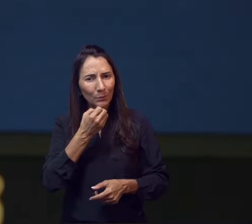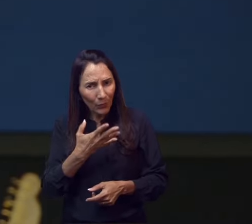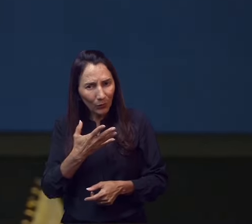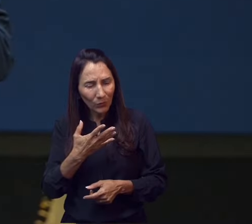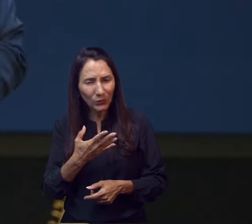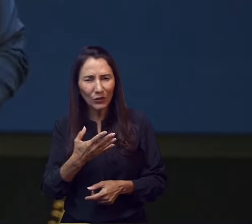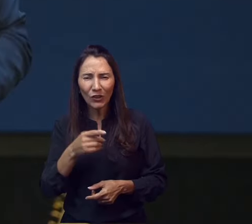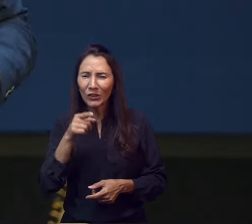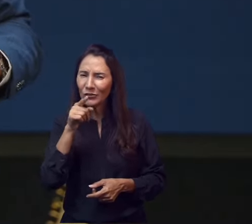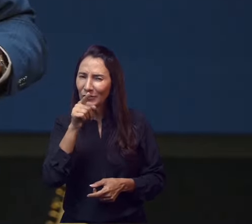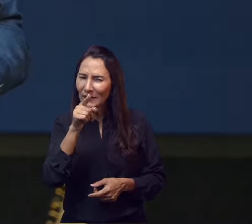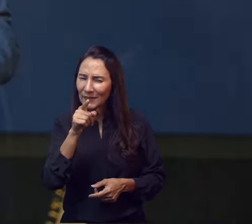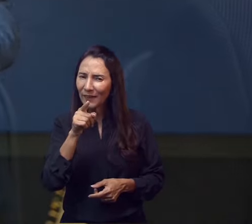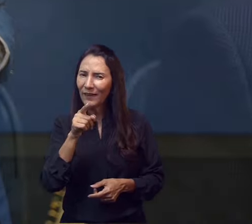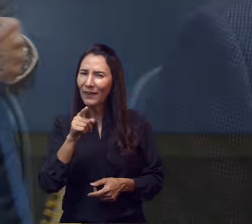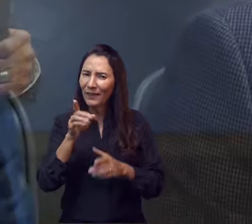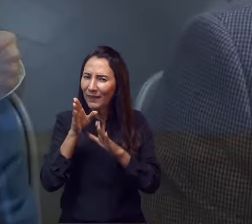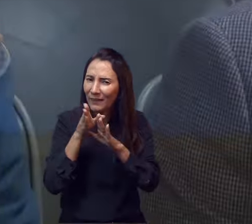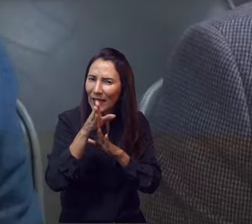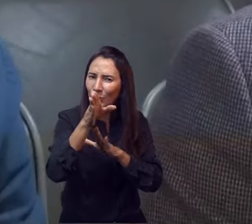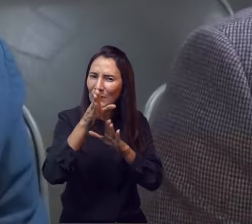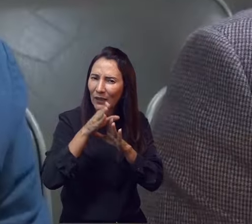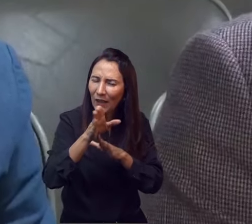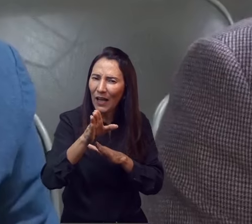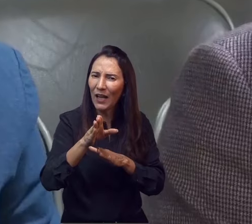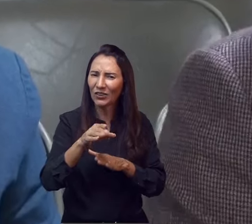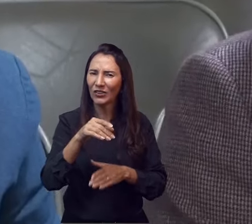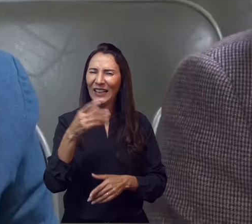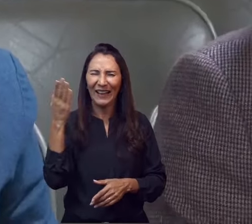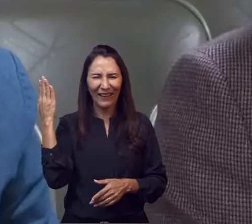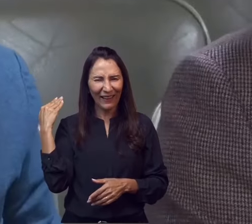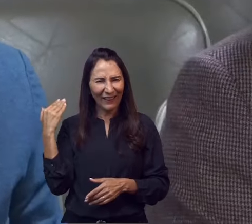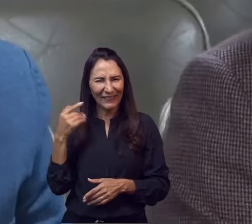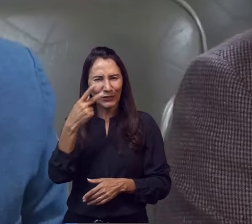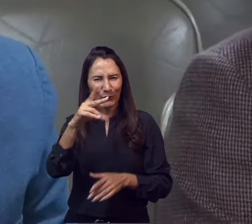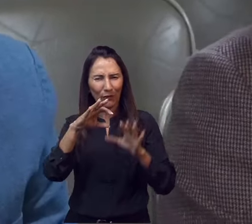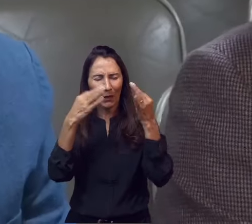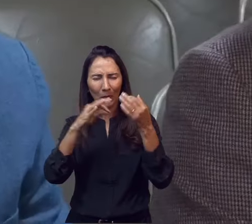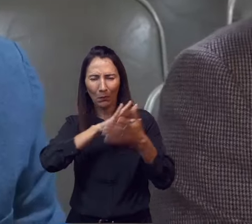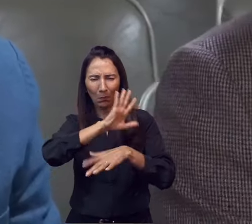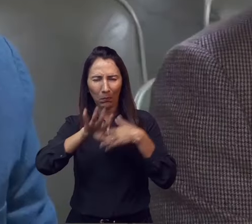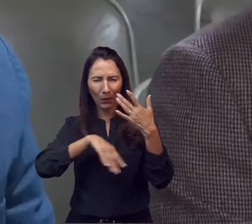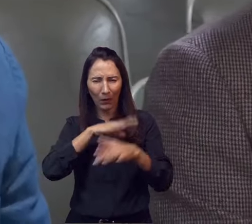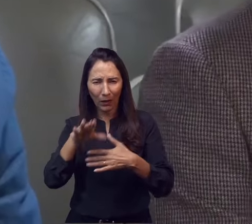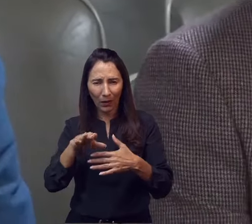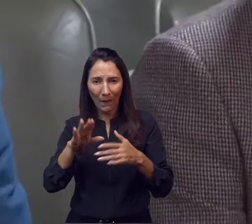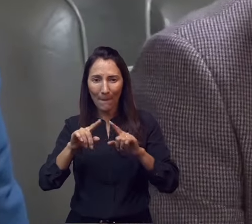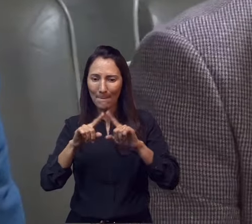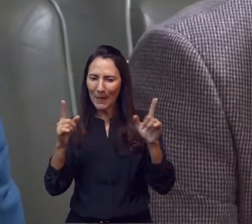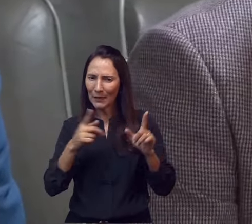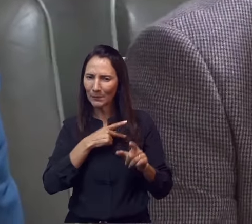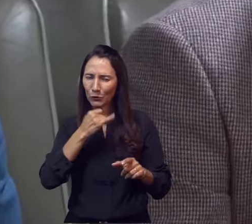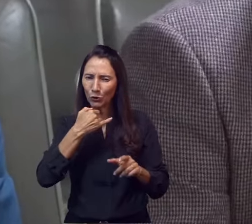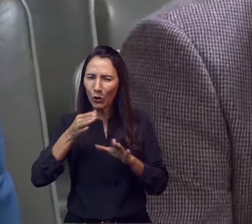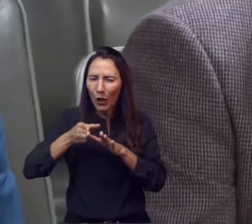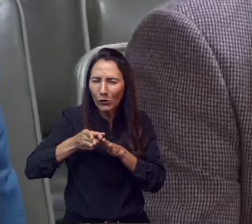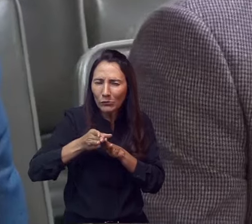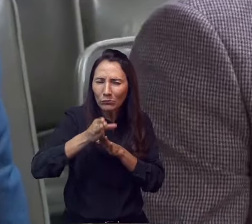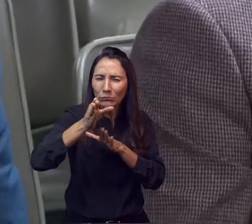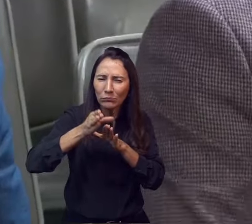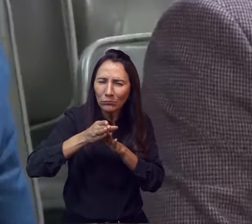está sendo instruído sua família tava um caos mas a instrução que veio deste homem trouxe